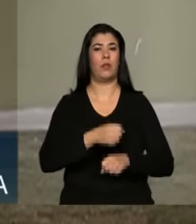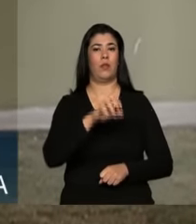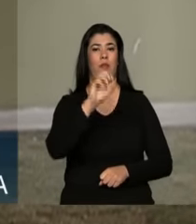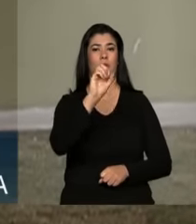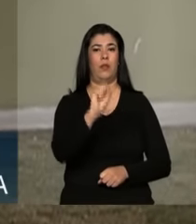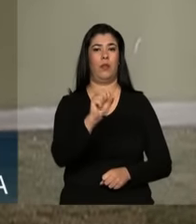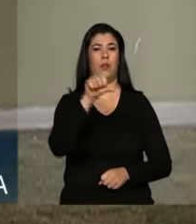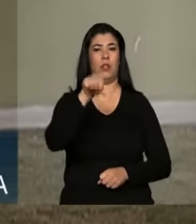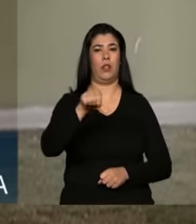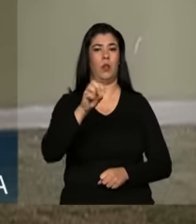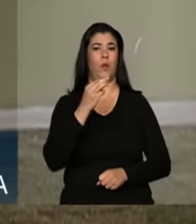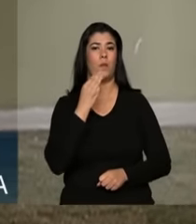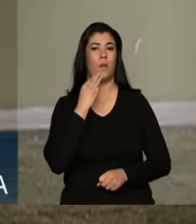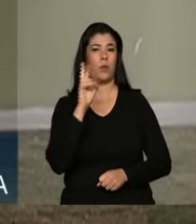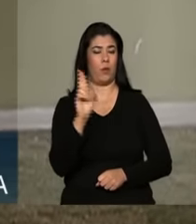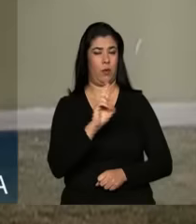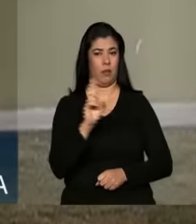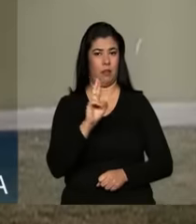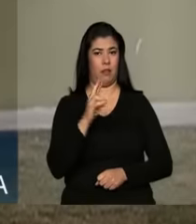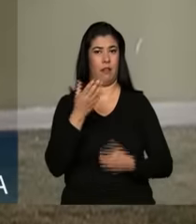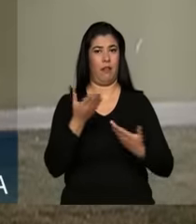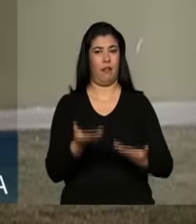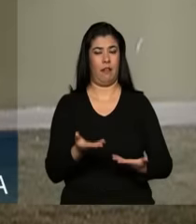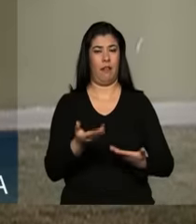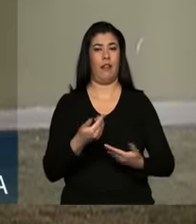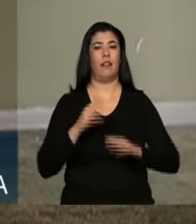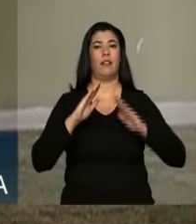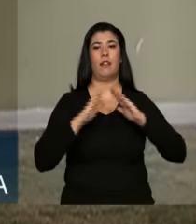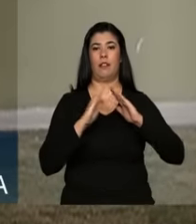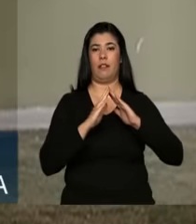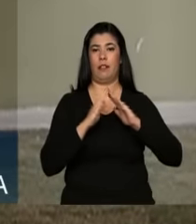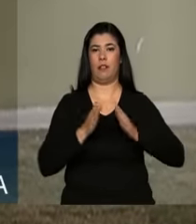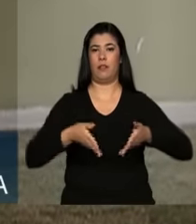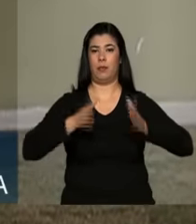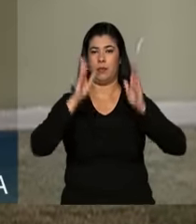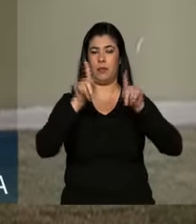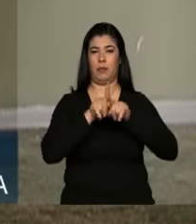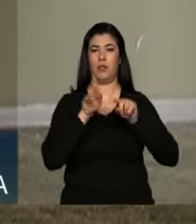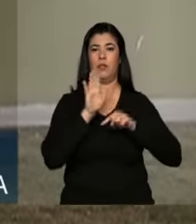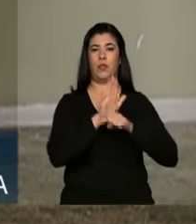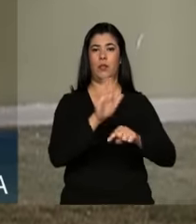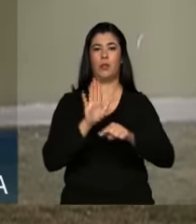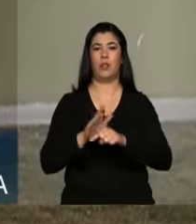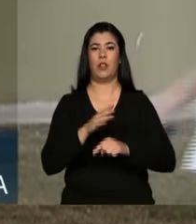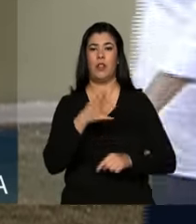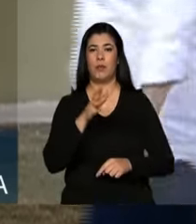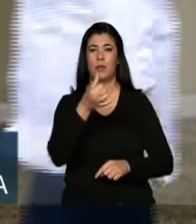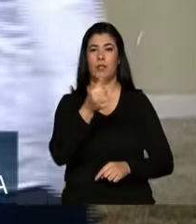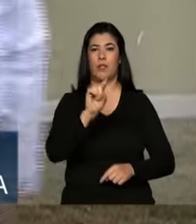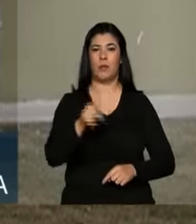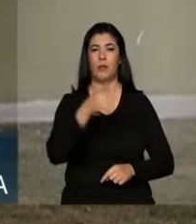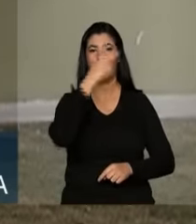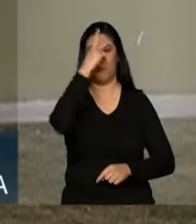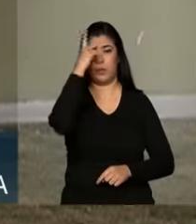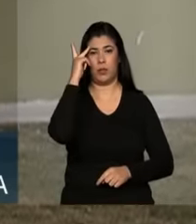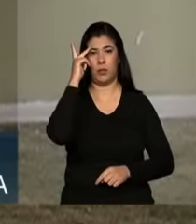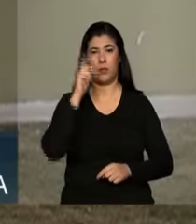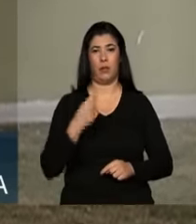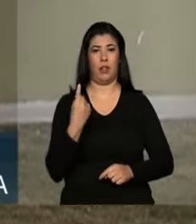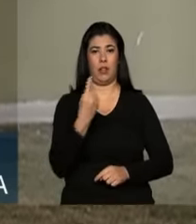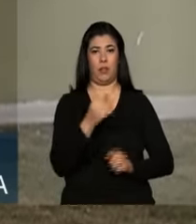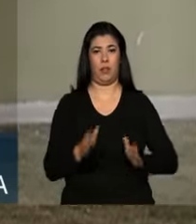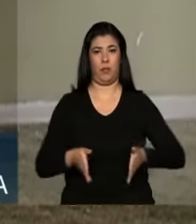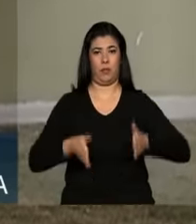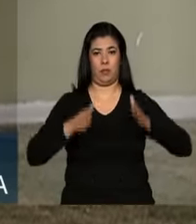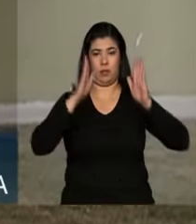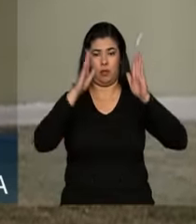89 milhões de reais e as moradias vão beneficiar cerca de 6 mil pessoas. As unidades